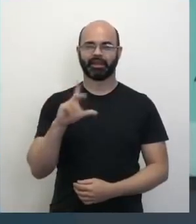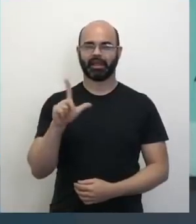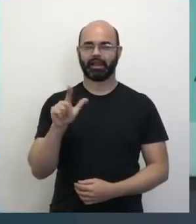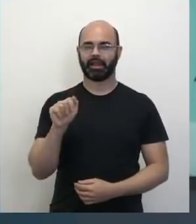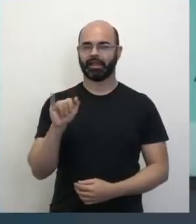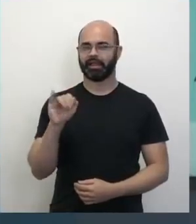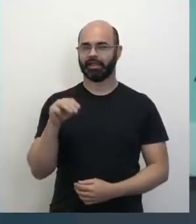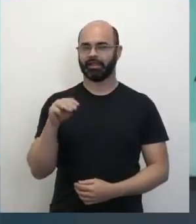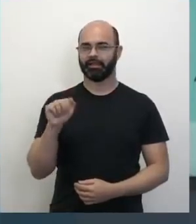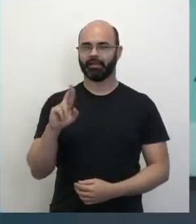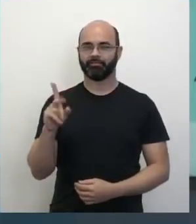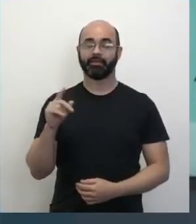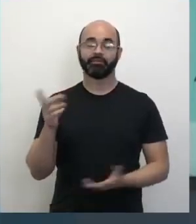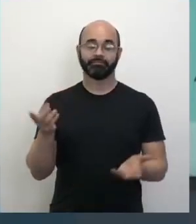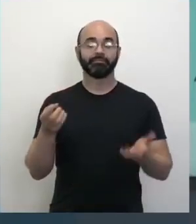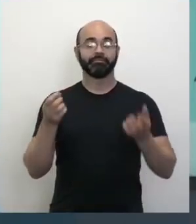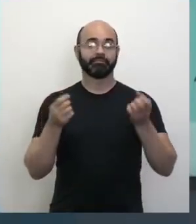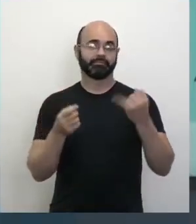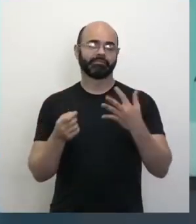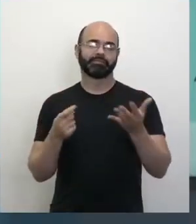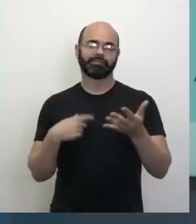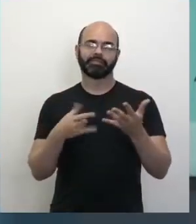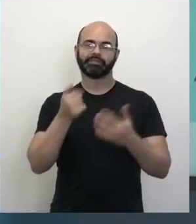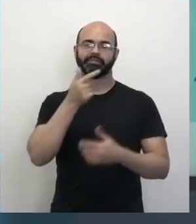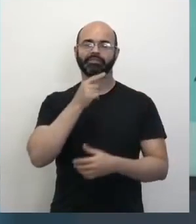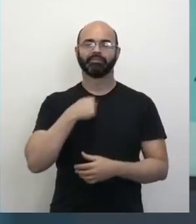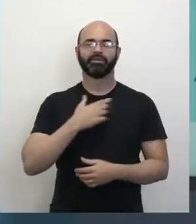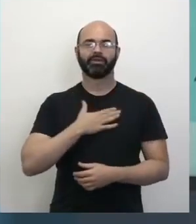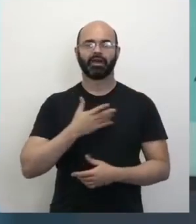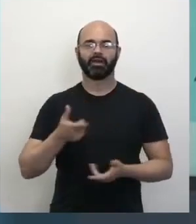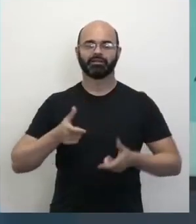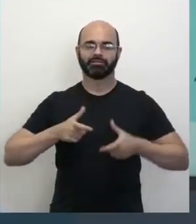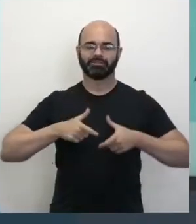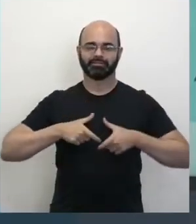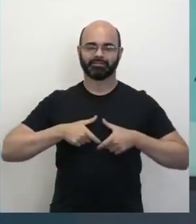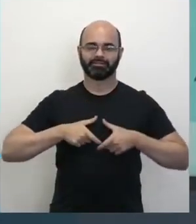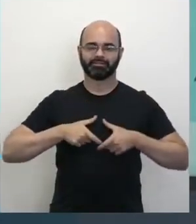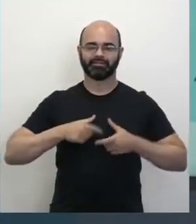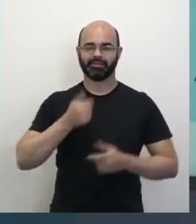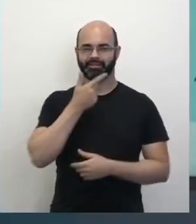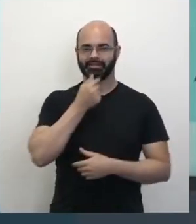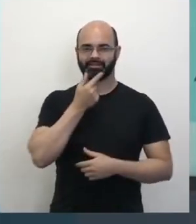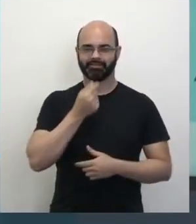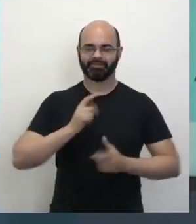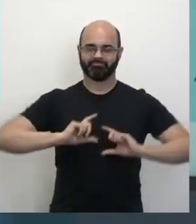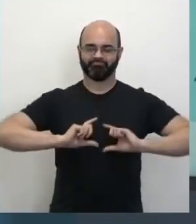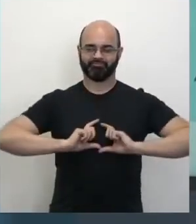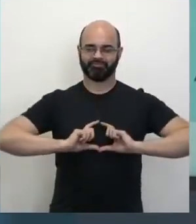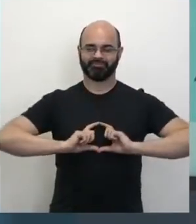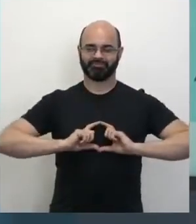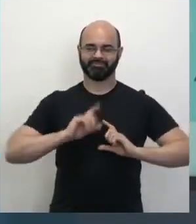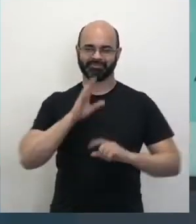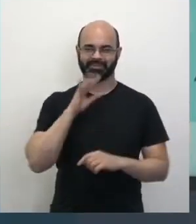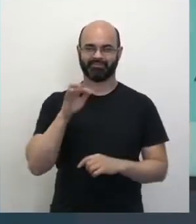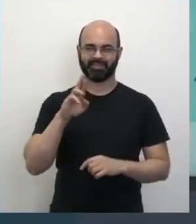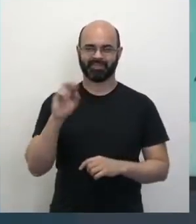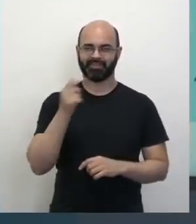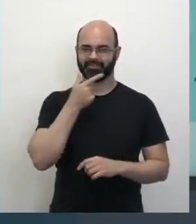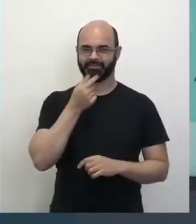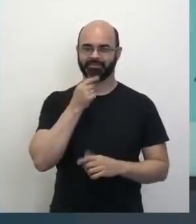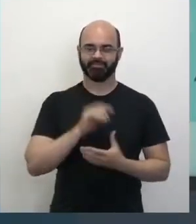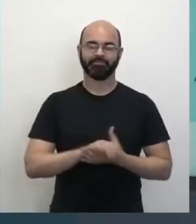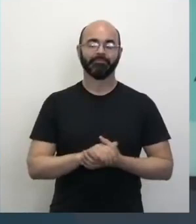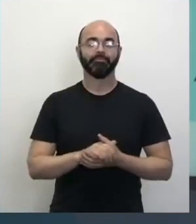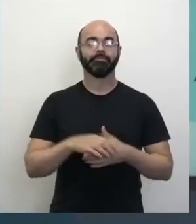falando sobre o personagem, ele falou que gosta do Homem de Ferro. Aí, sobre a questão se sabe o que é personificação ou